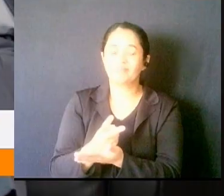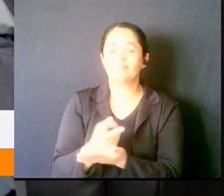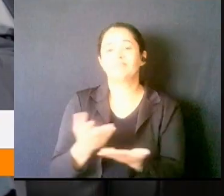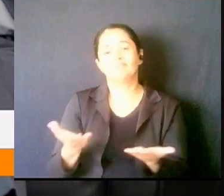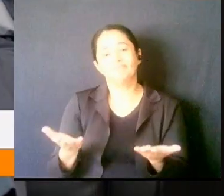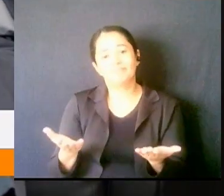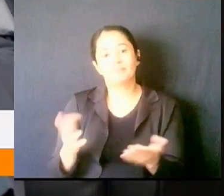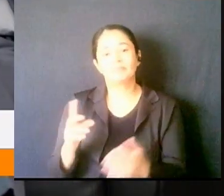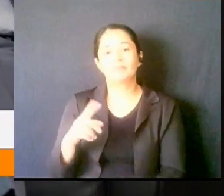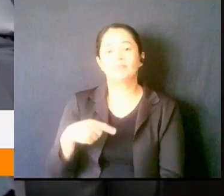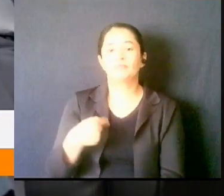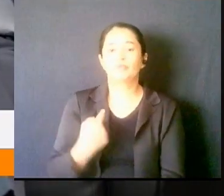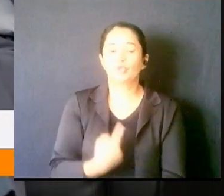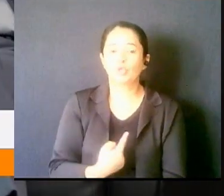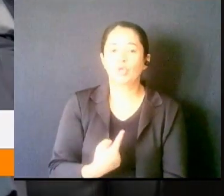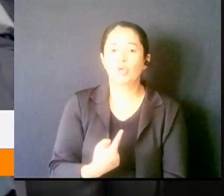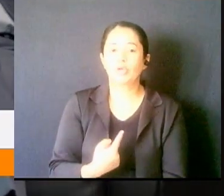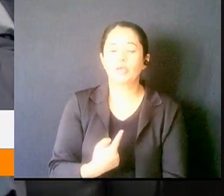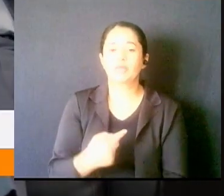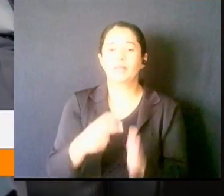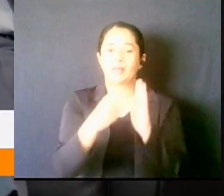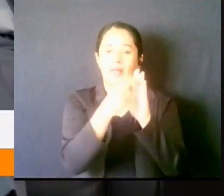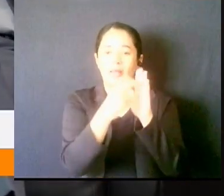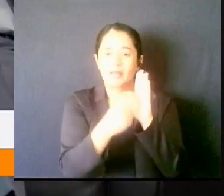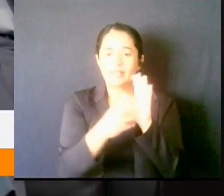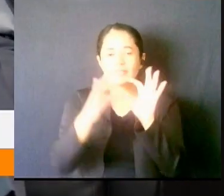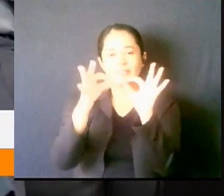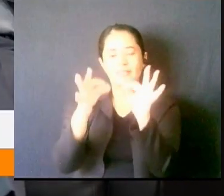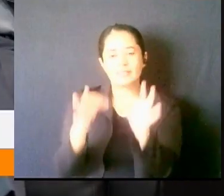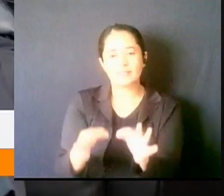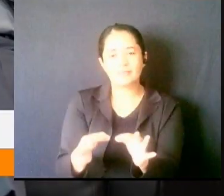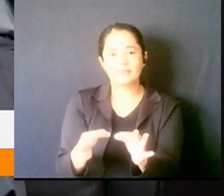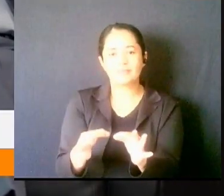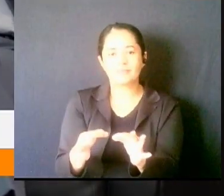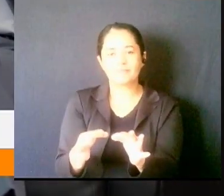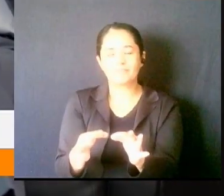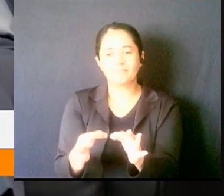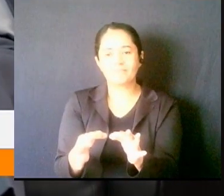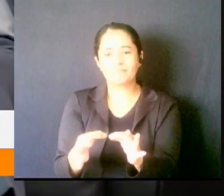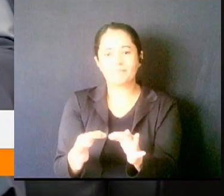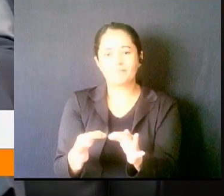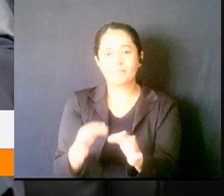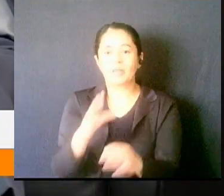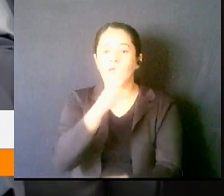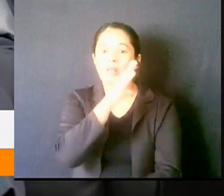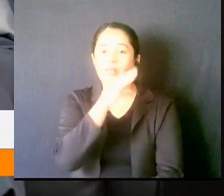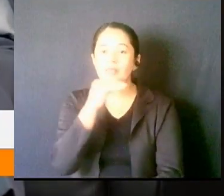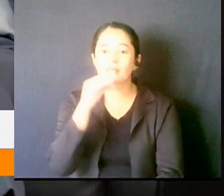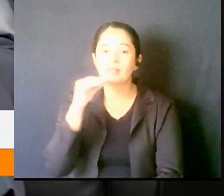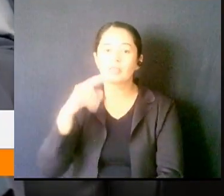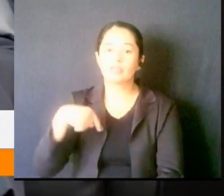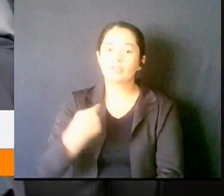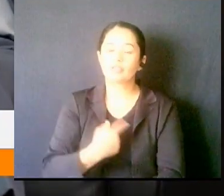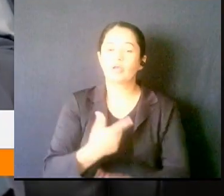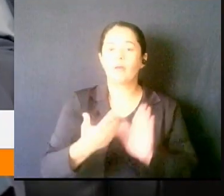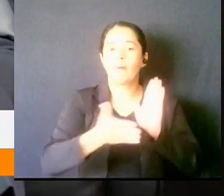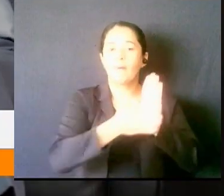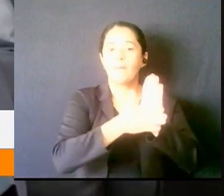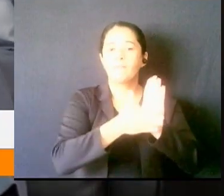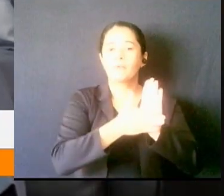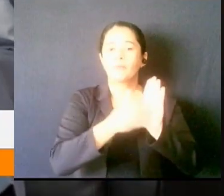para a contracepção adequada do método de adolescentes, a gente propõe o uso de métodos que